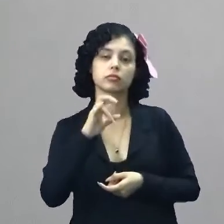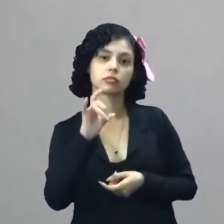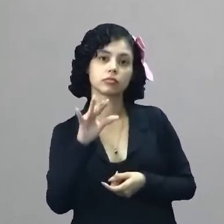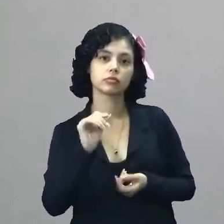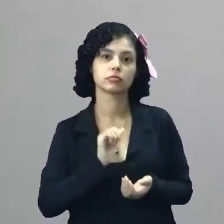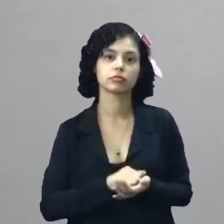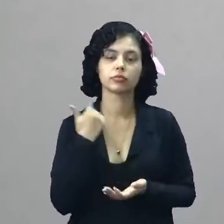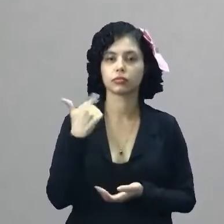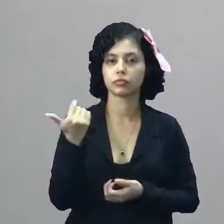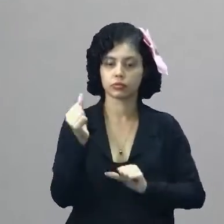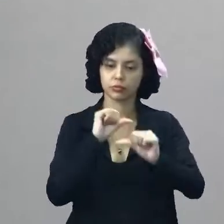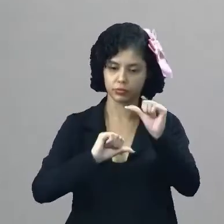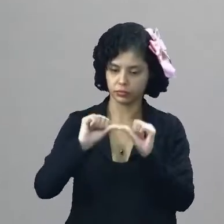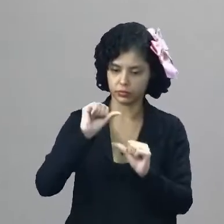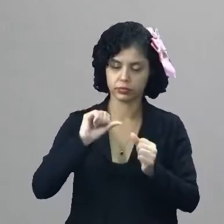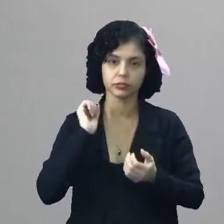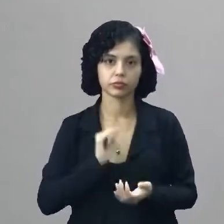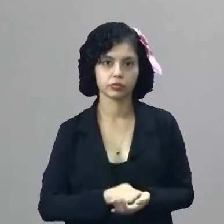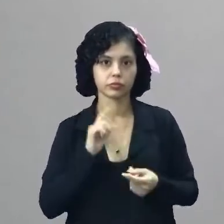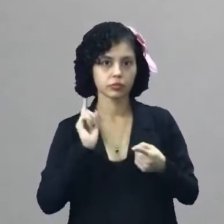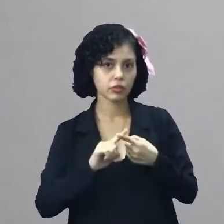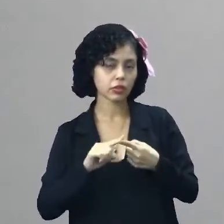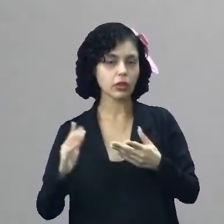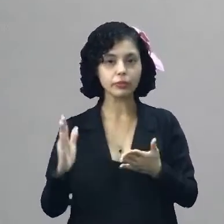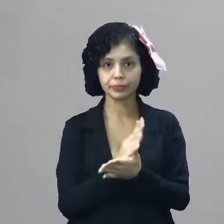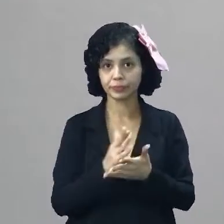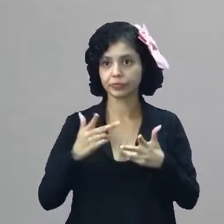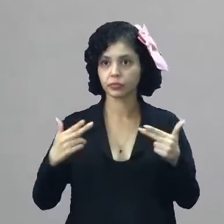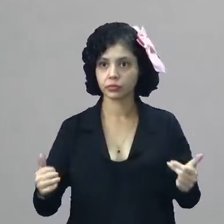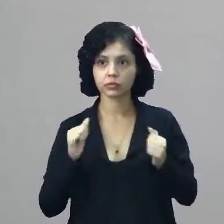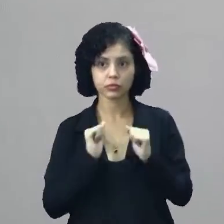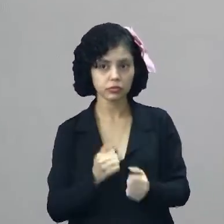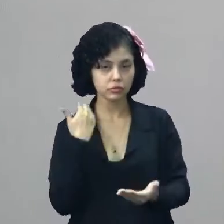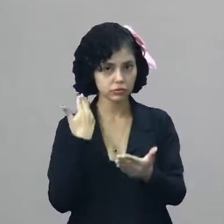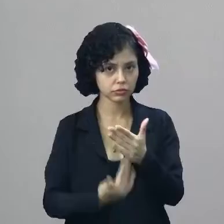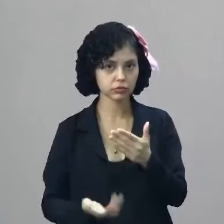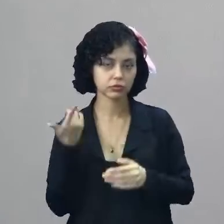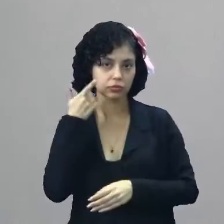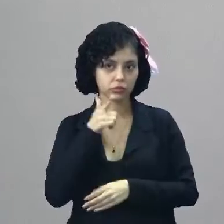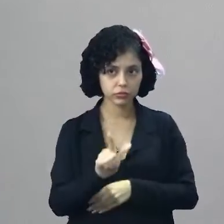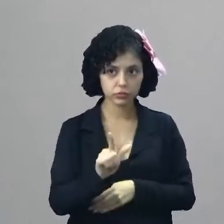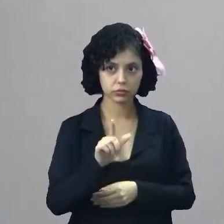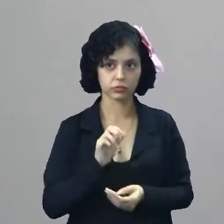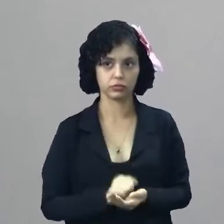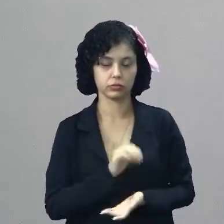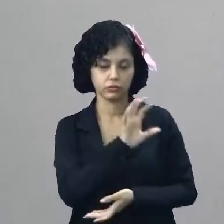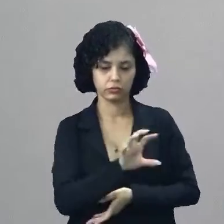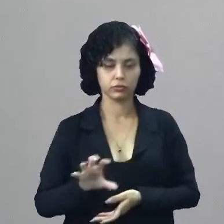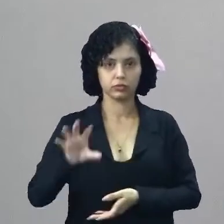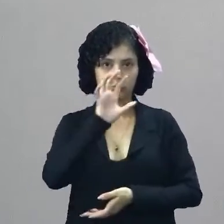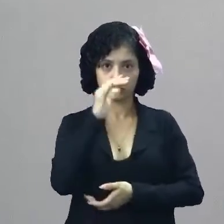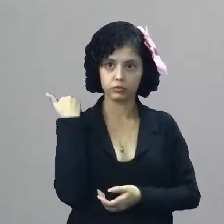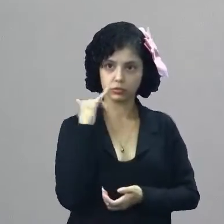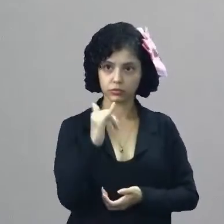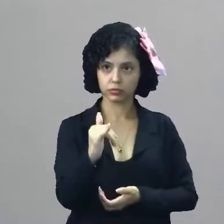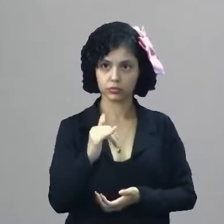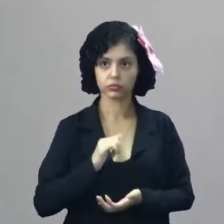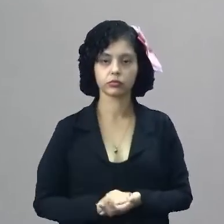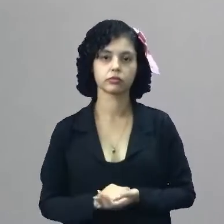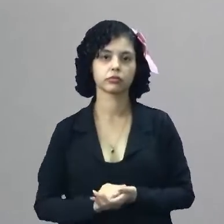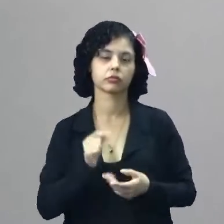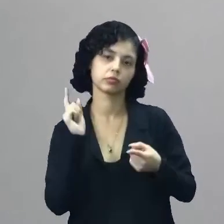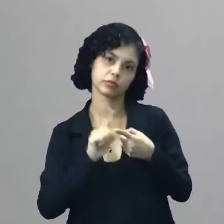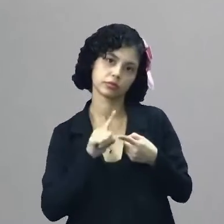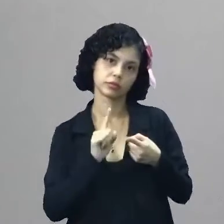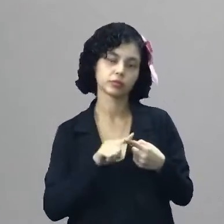permanece inalterado. A única coisa que pode ser perdida ou pode ser ganha vai ser a região de elétrons. Ou seja,